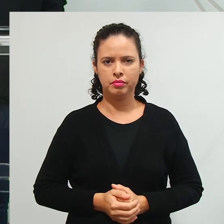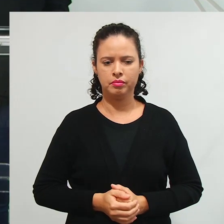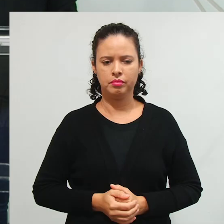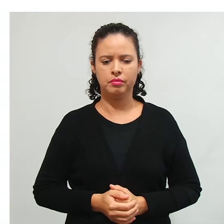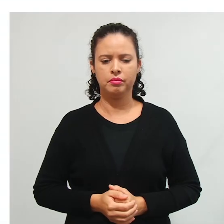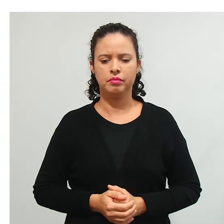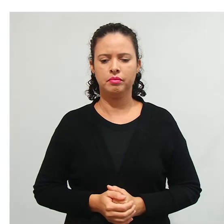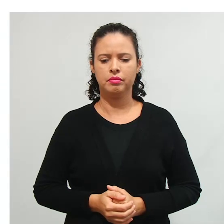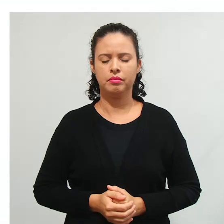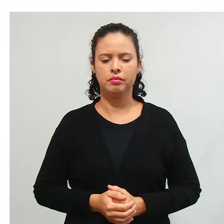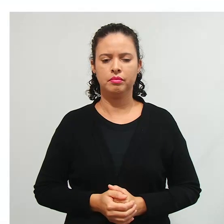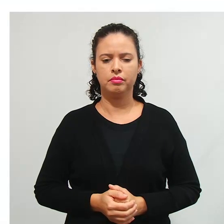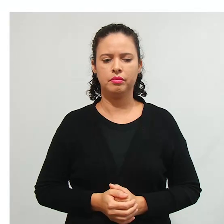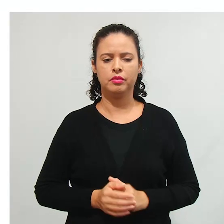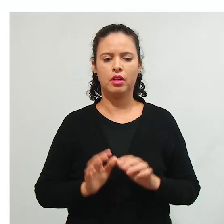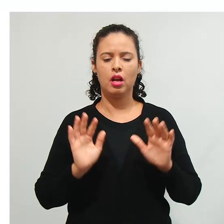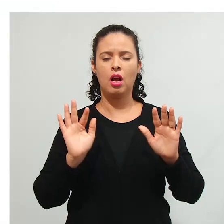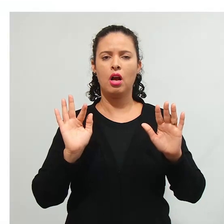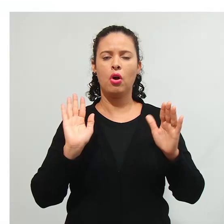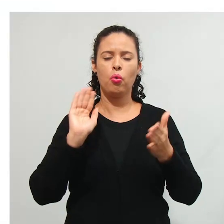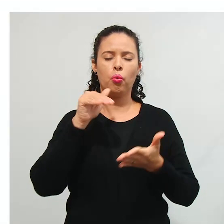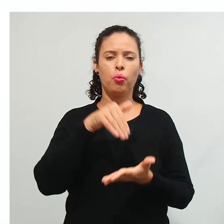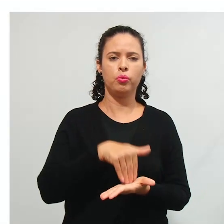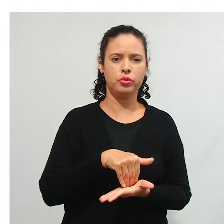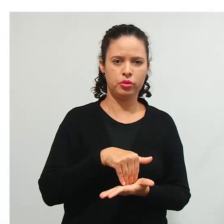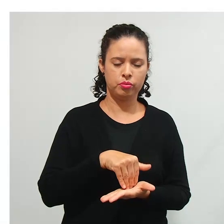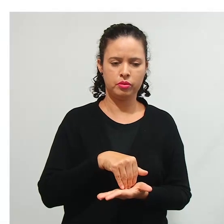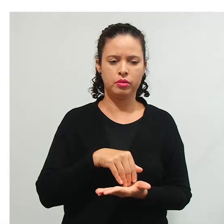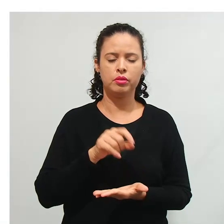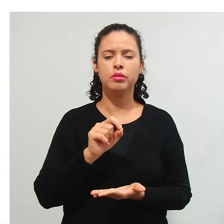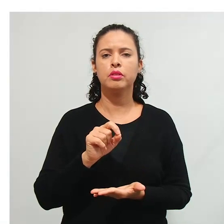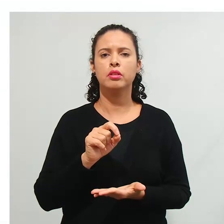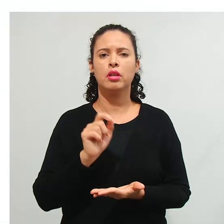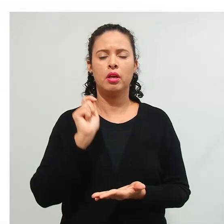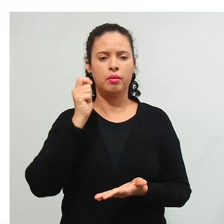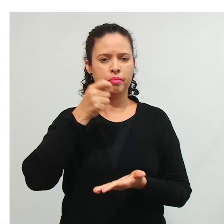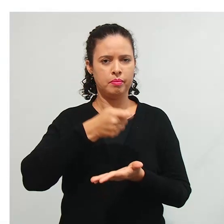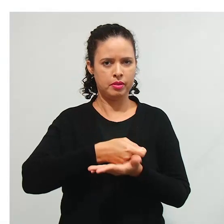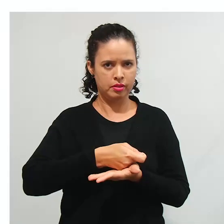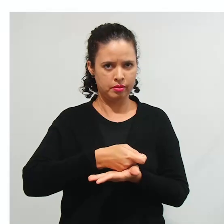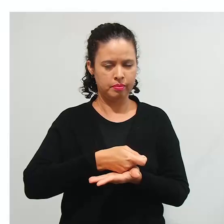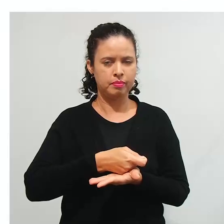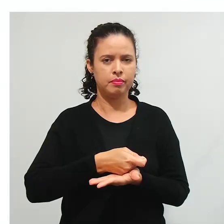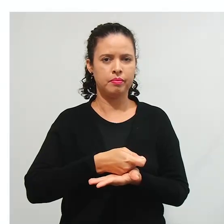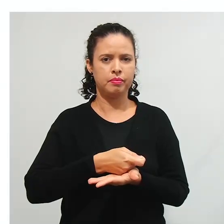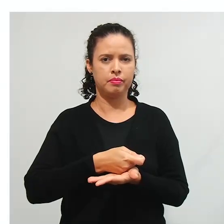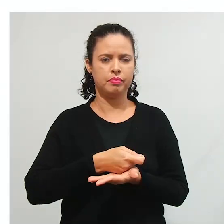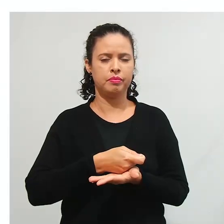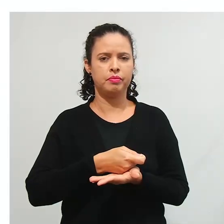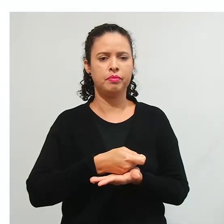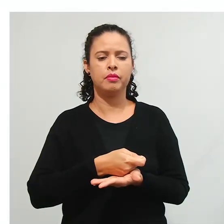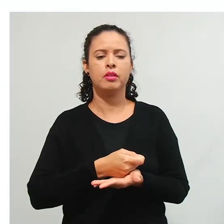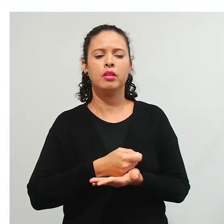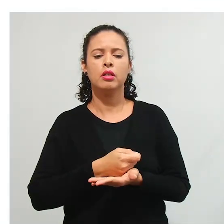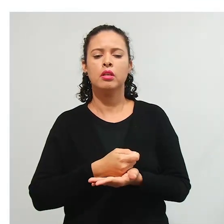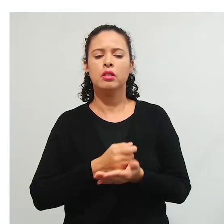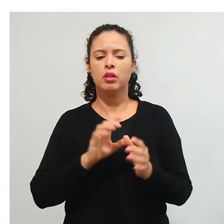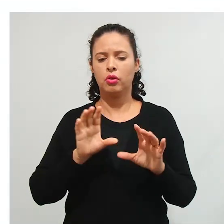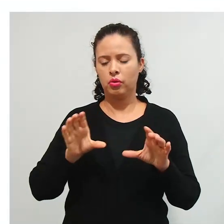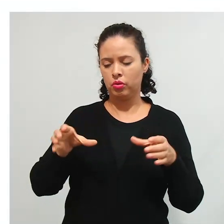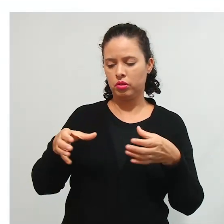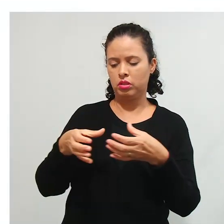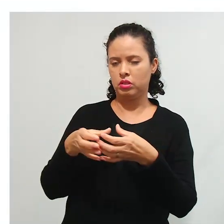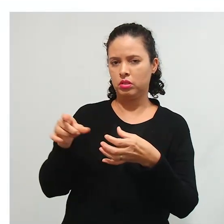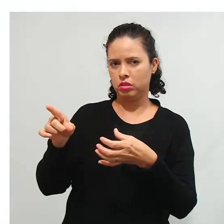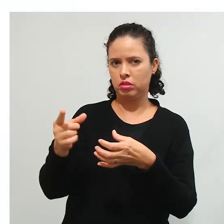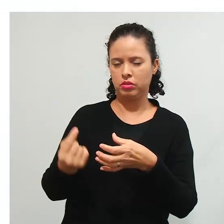última etapa da execução da despesa pública, que é o pagamento. Então, vamos lá. A COFIN, a